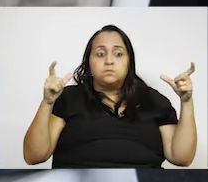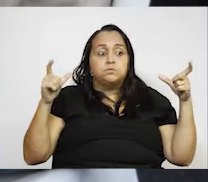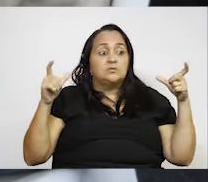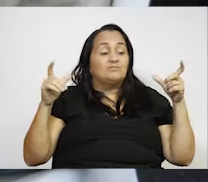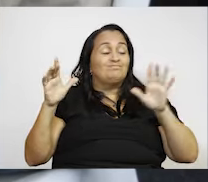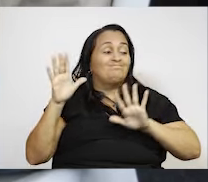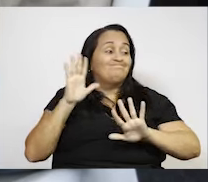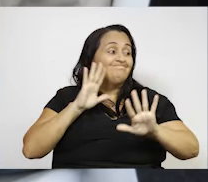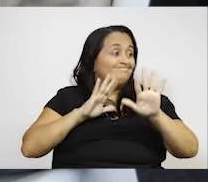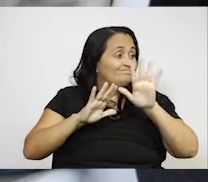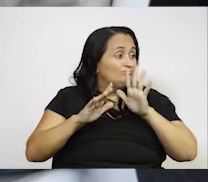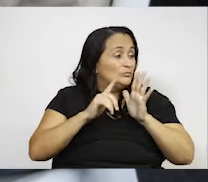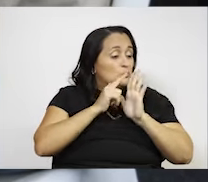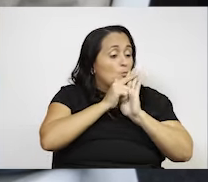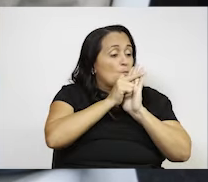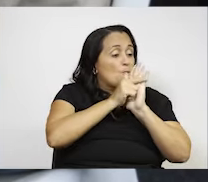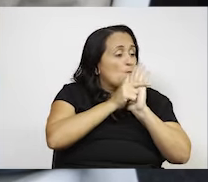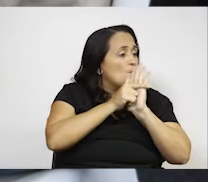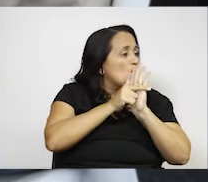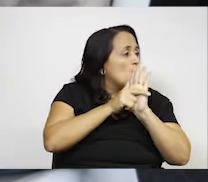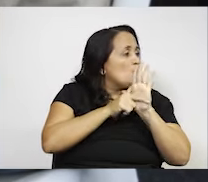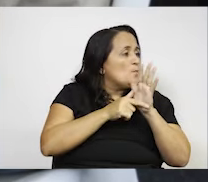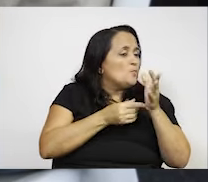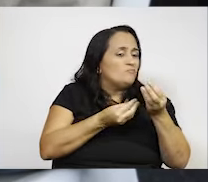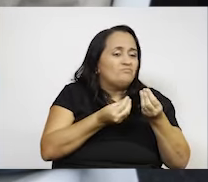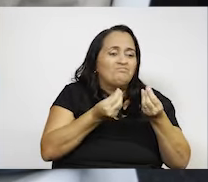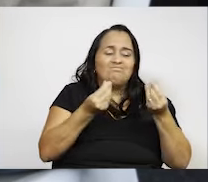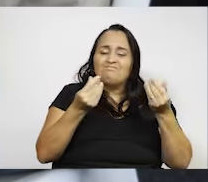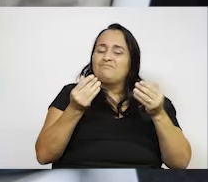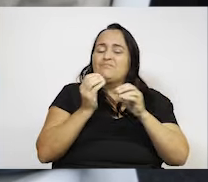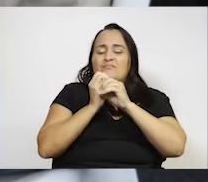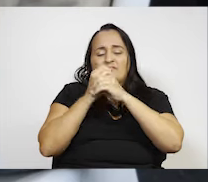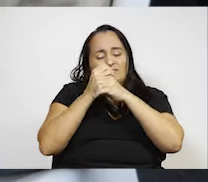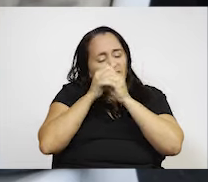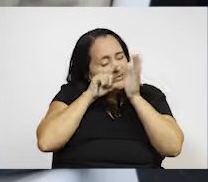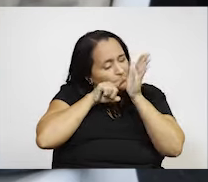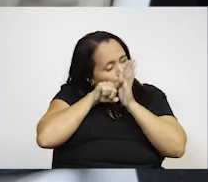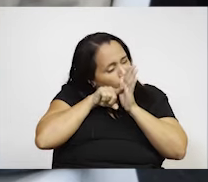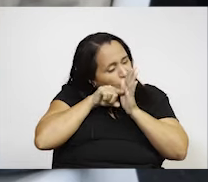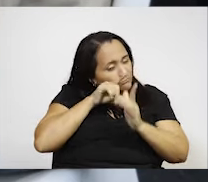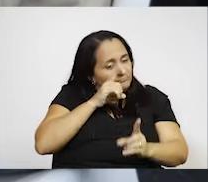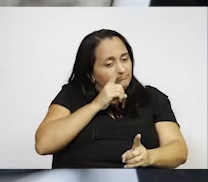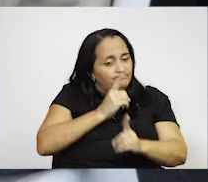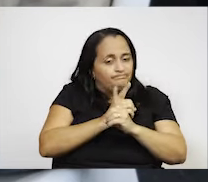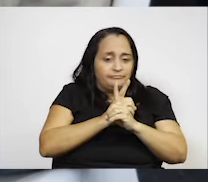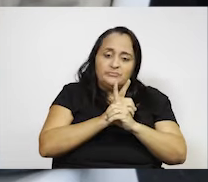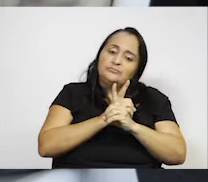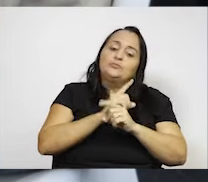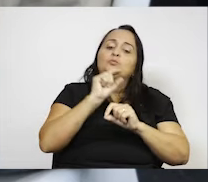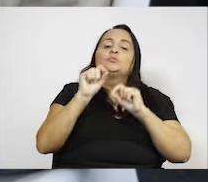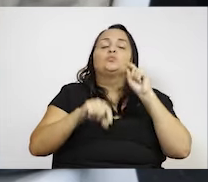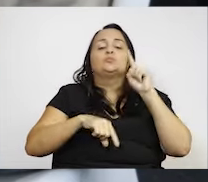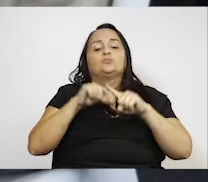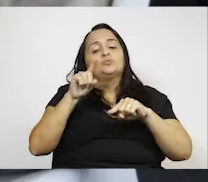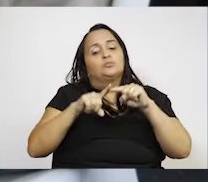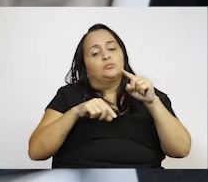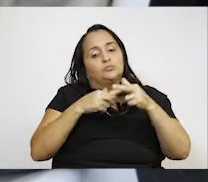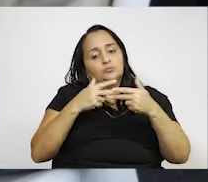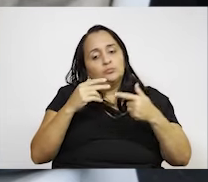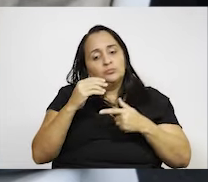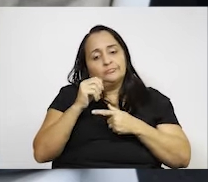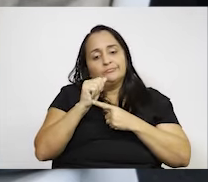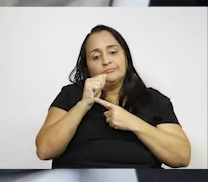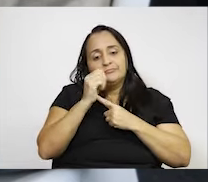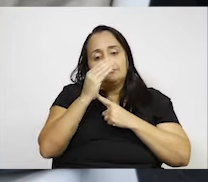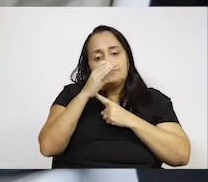seu saneamento. E além disso, vários laboratórios detectaram na água materiais como